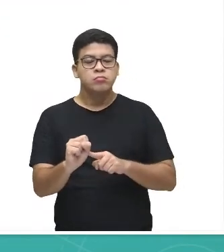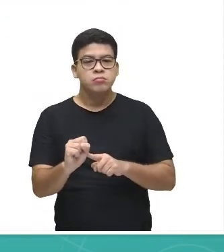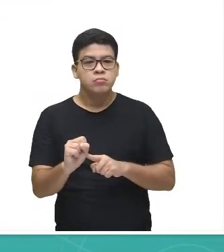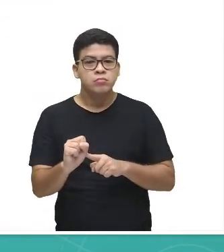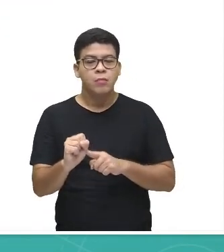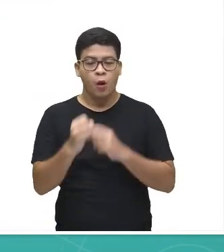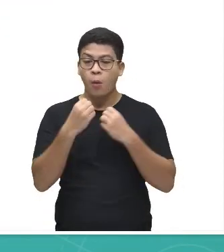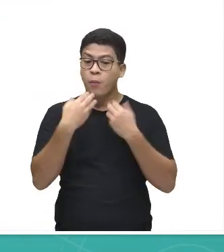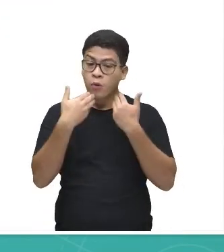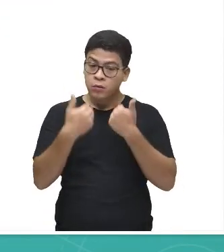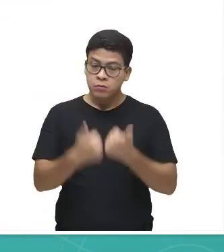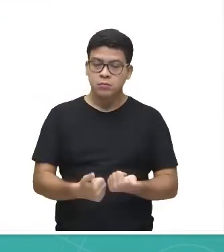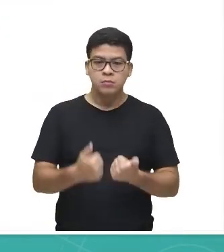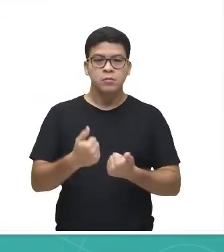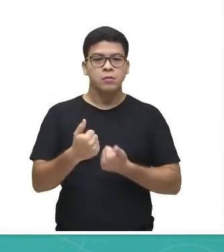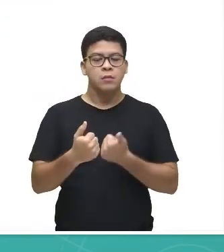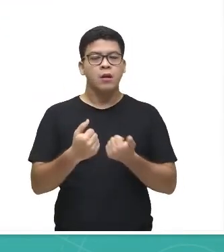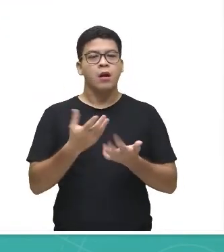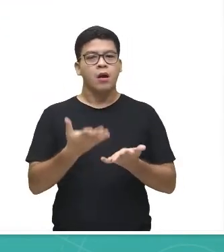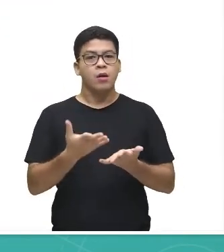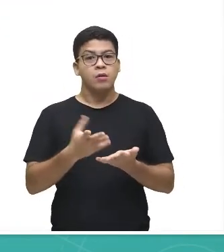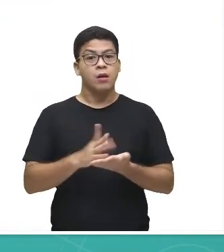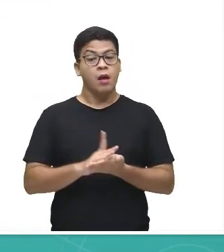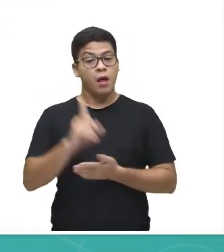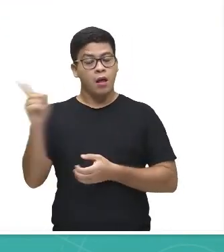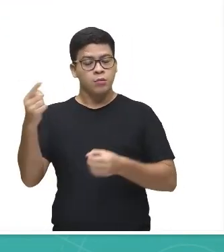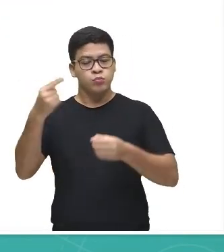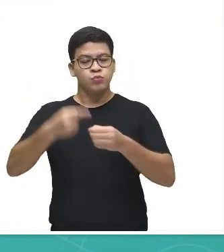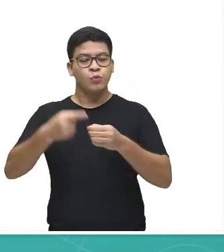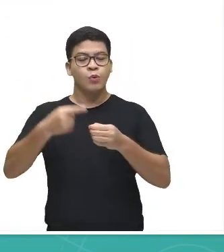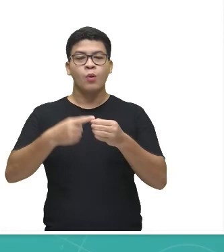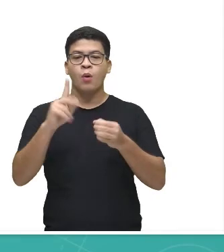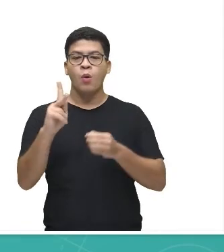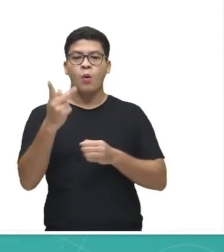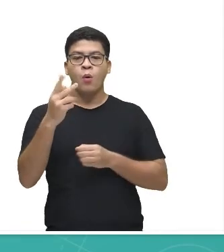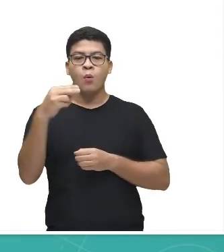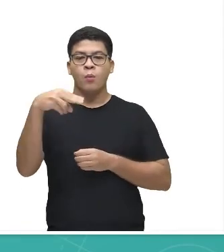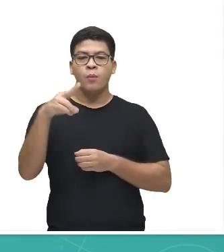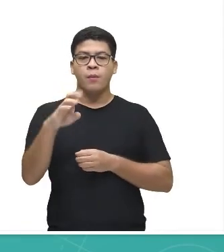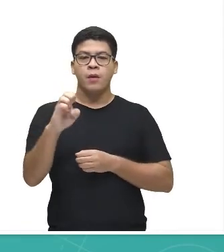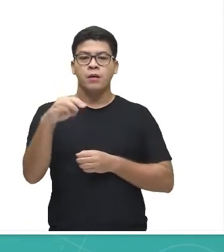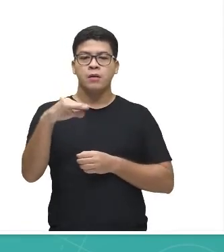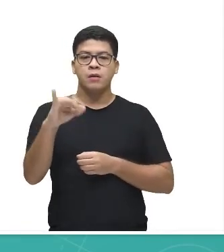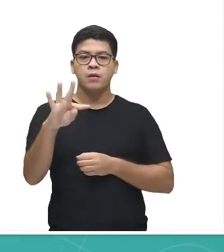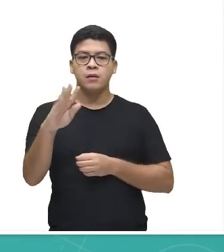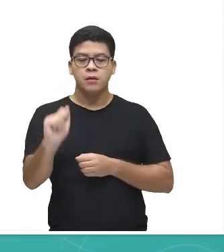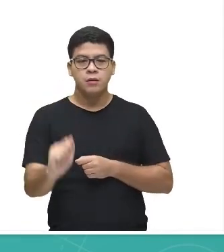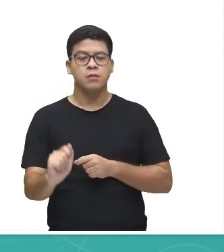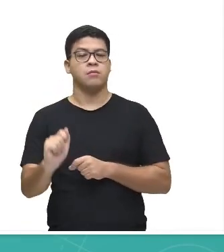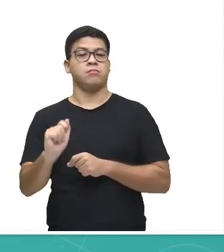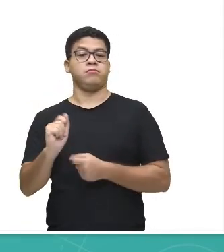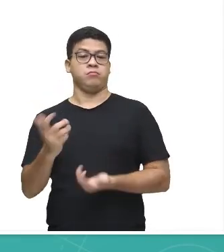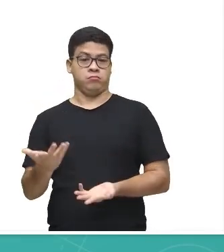boa noite, professor Marcos Roberto Humaitá, ok, professor, um abraço, pessoal de Humaitá.